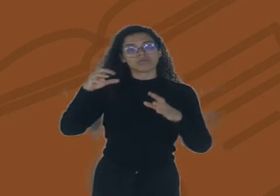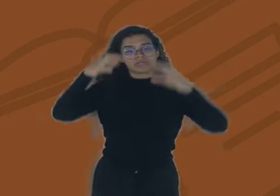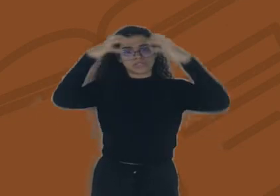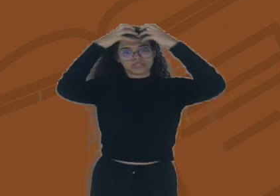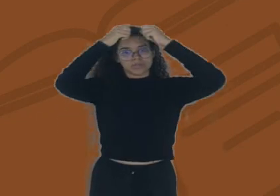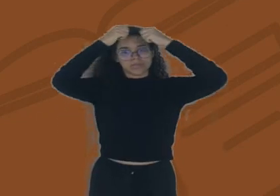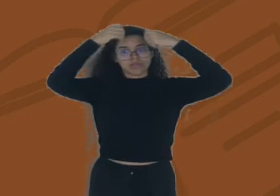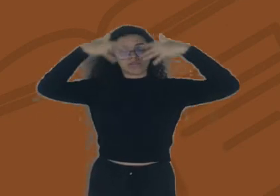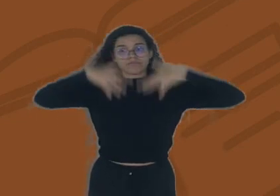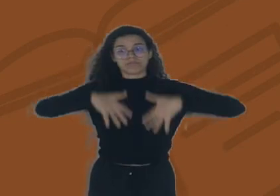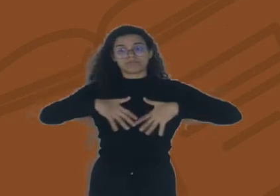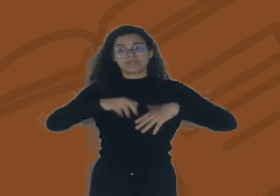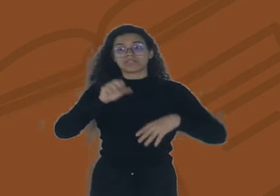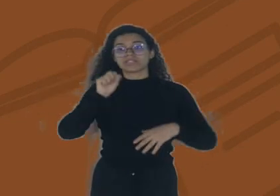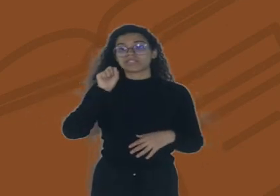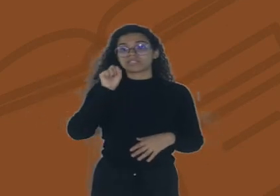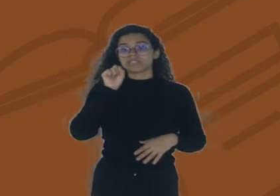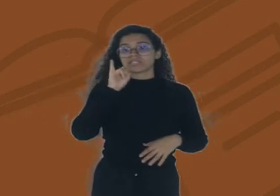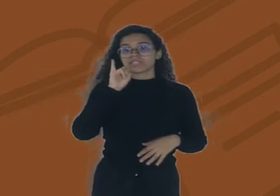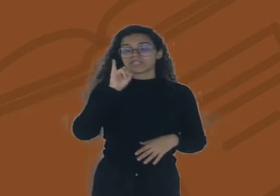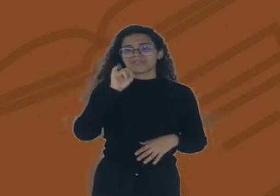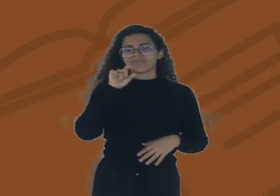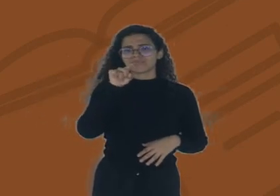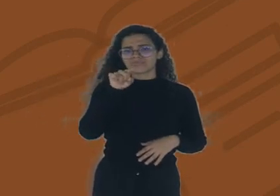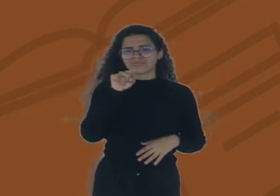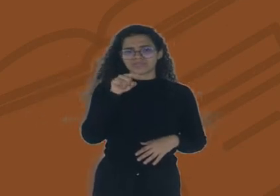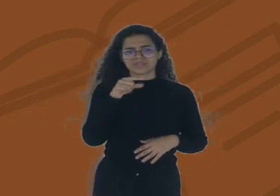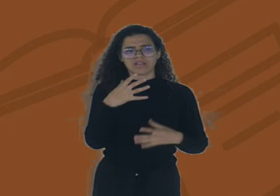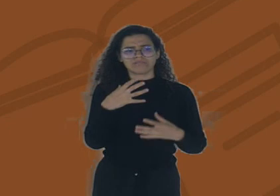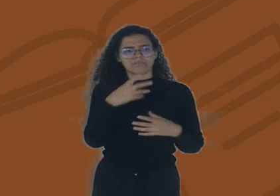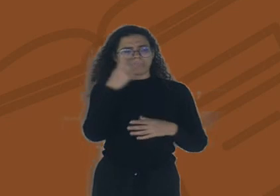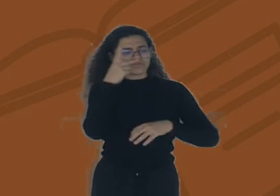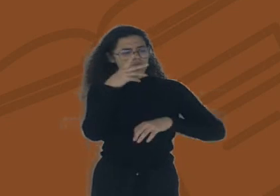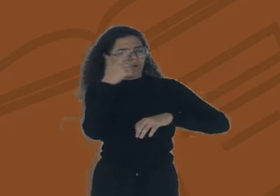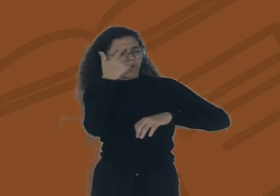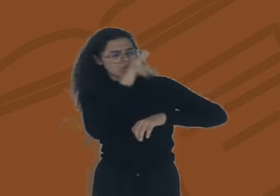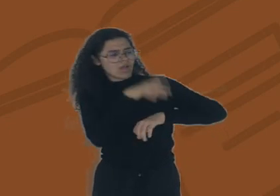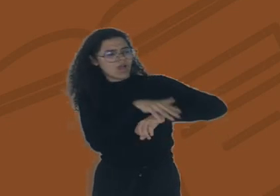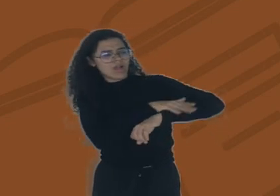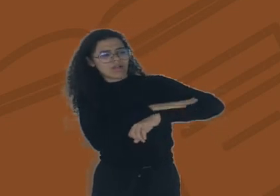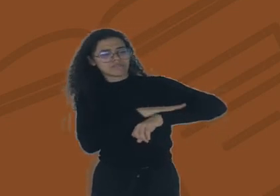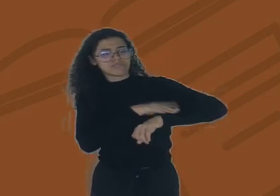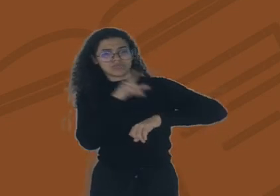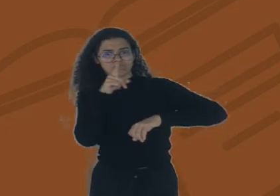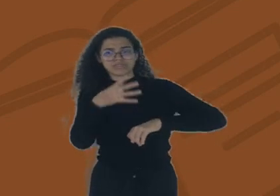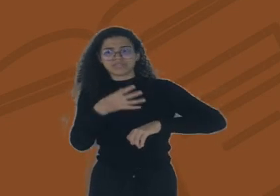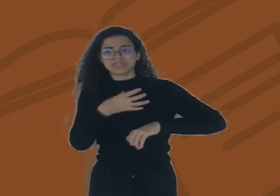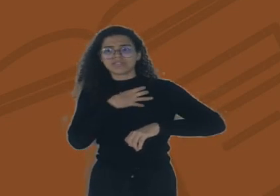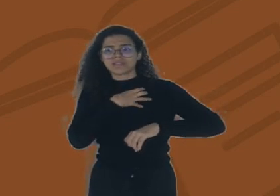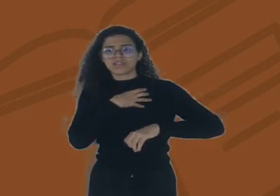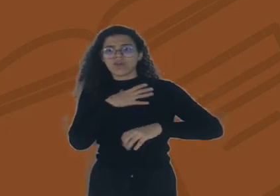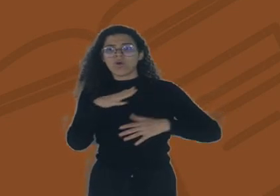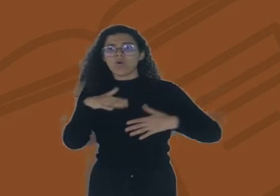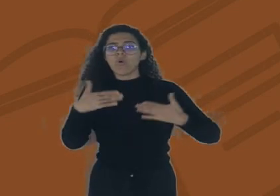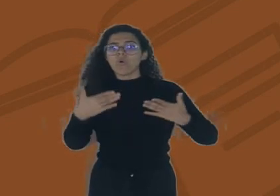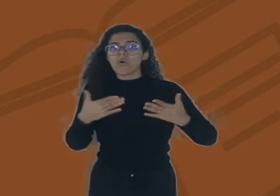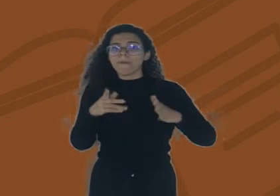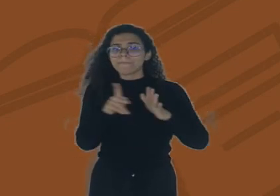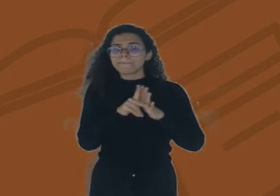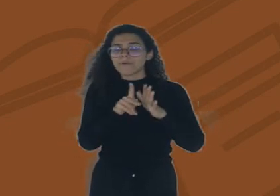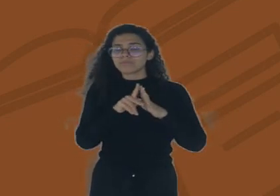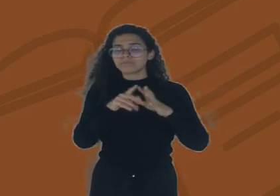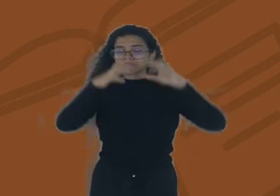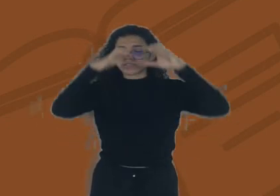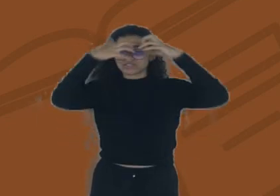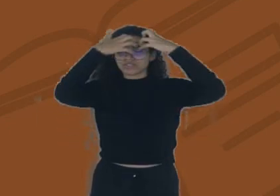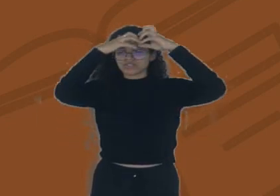será percebido pelo seu corpo. Que parte do sistema nervoso participam da transmissão dessa informação? Que vai